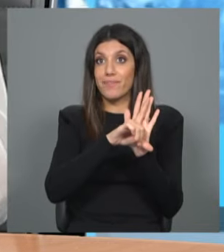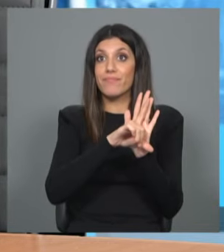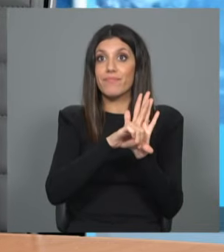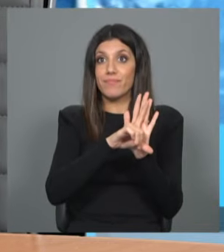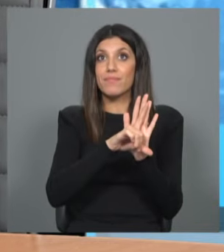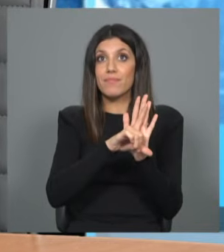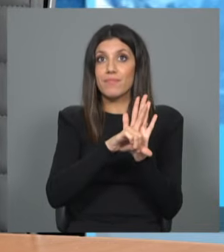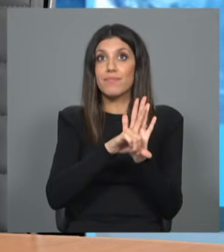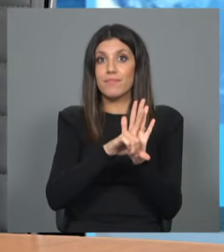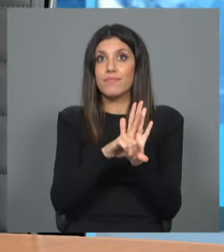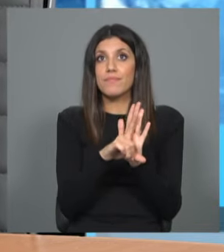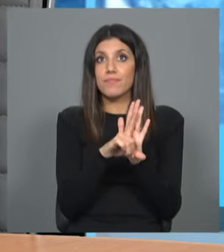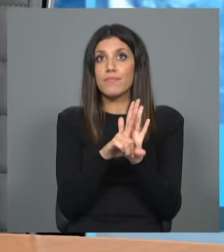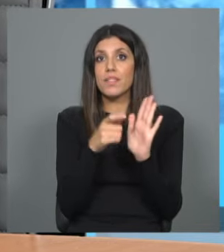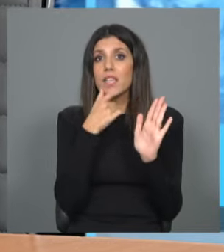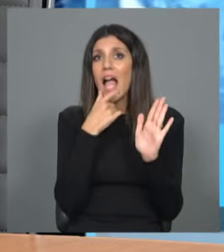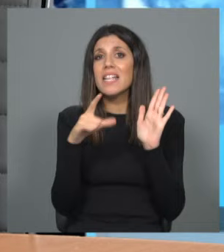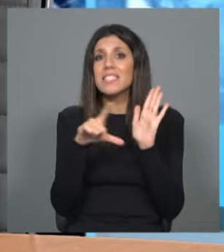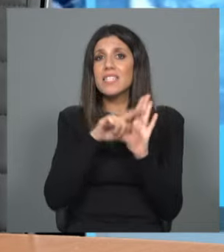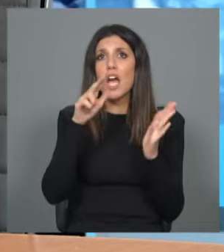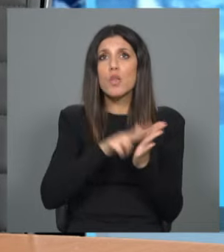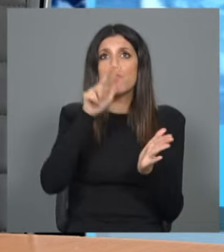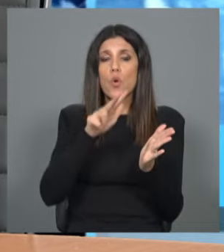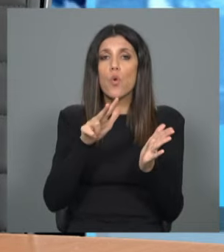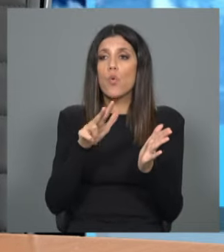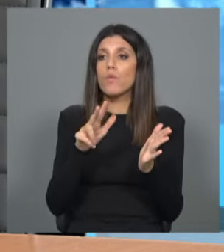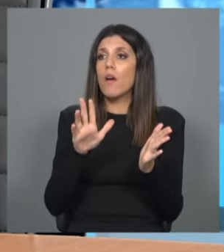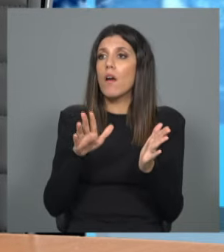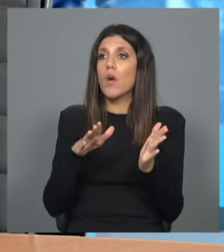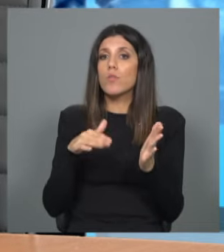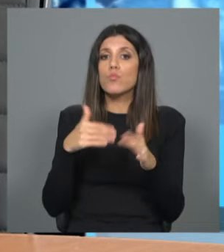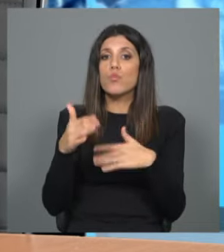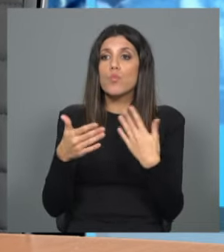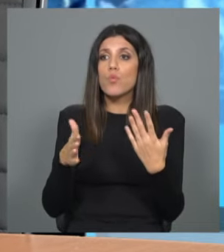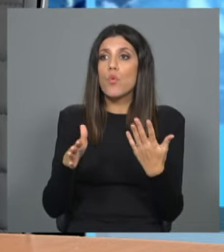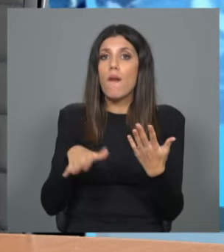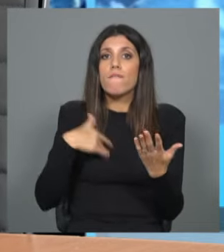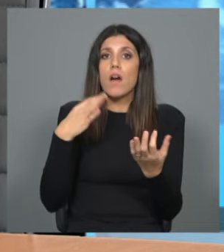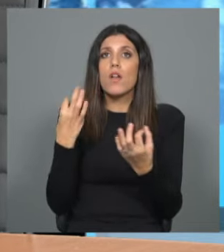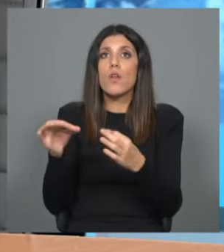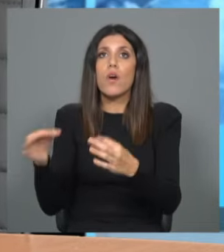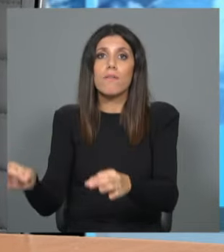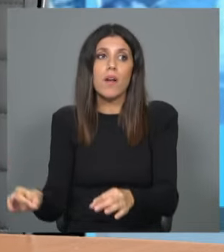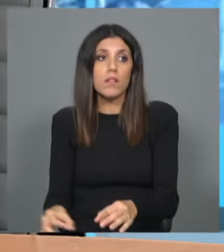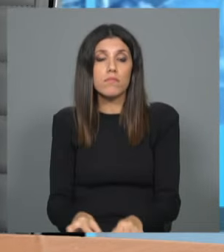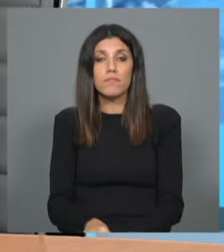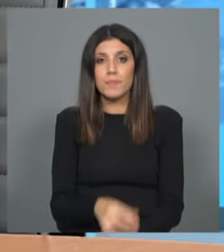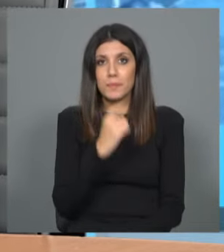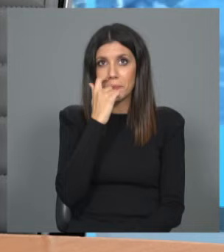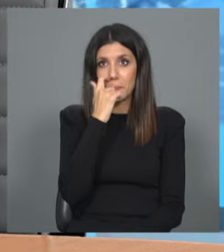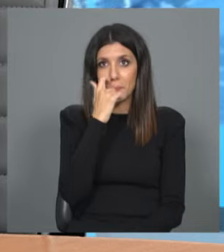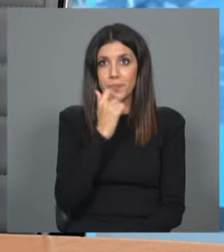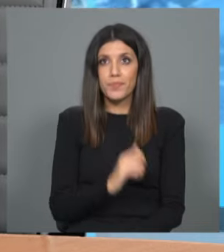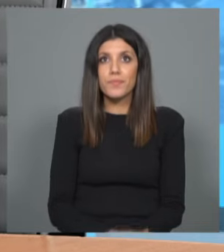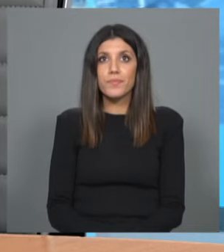é uma normalização de um ato, o ato de matar um doente a pedido, de um profissional de saúde matar um doente a seu pedido.